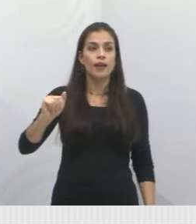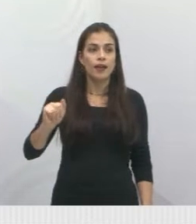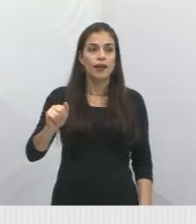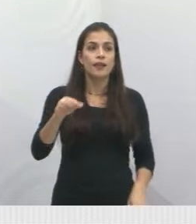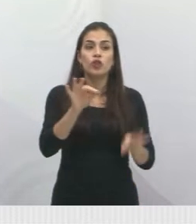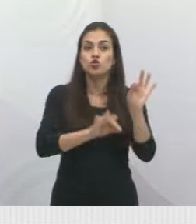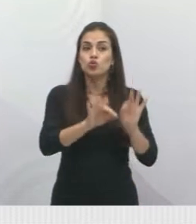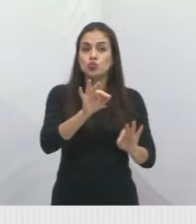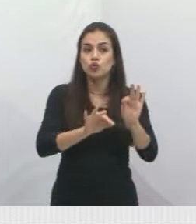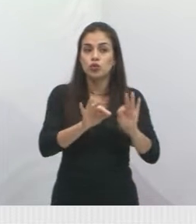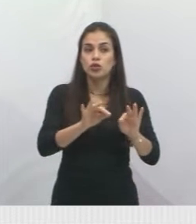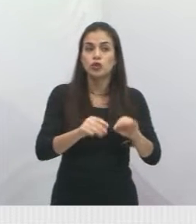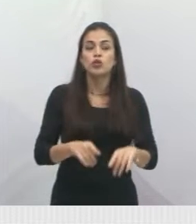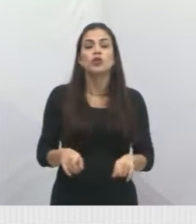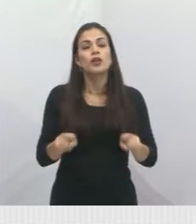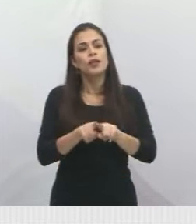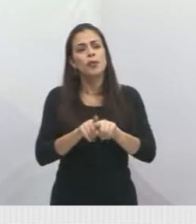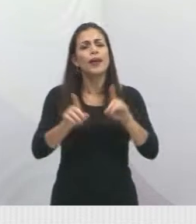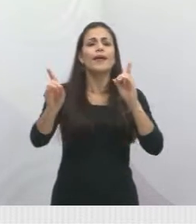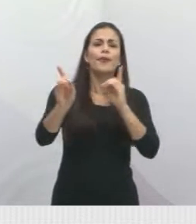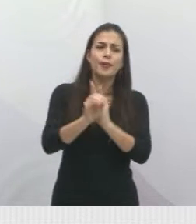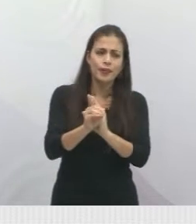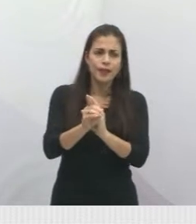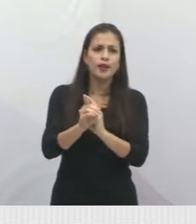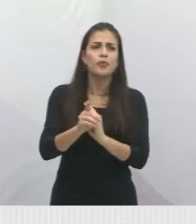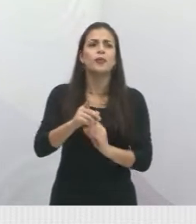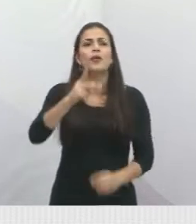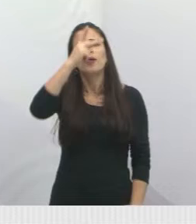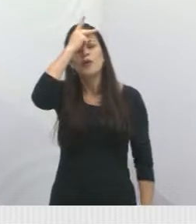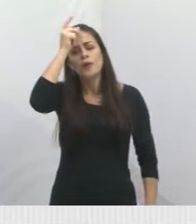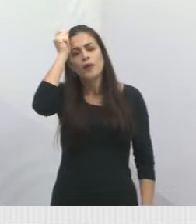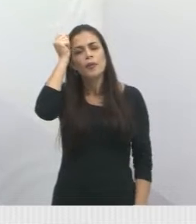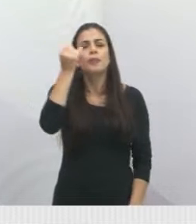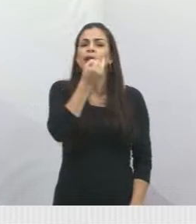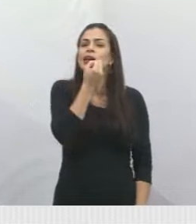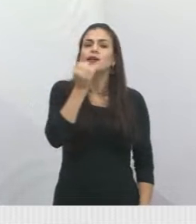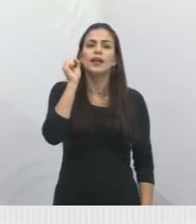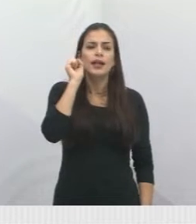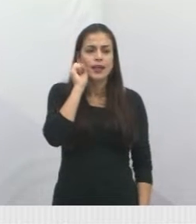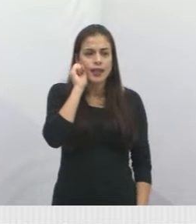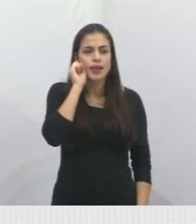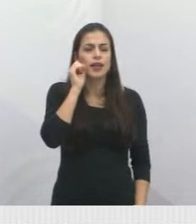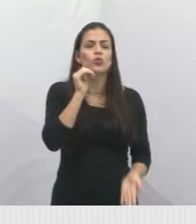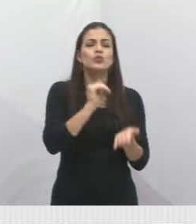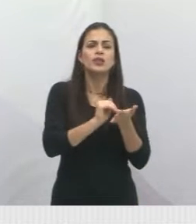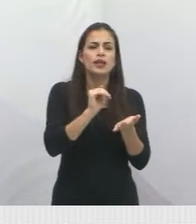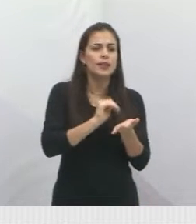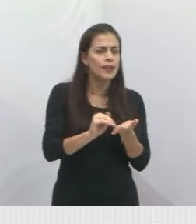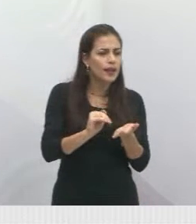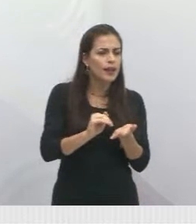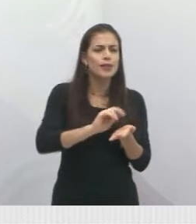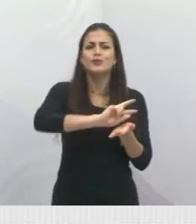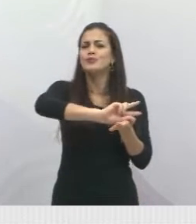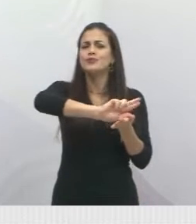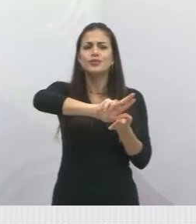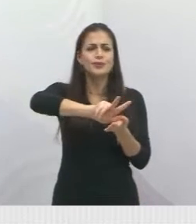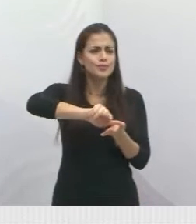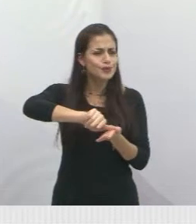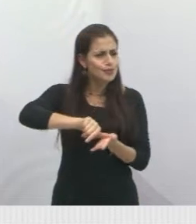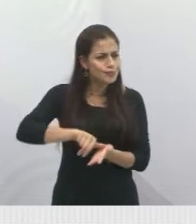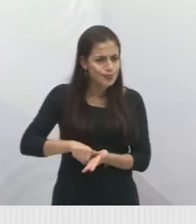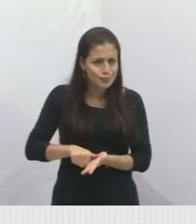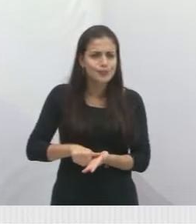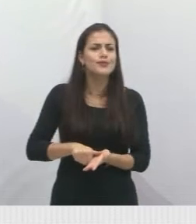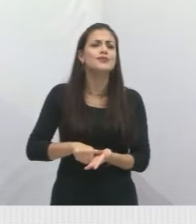encontramos também prefeito Isaías, secretários, pessoas envolvidas com licitações, pessoas do jurídico, da Secretaria